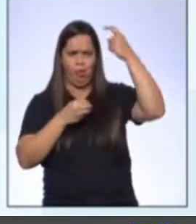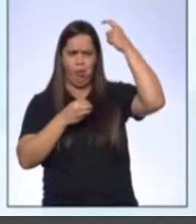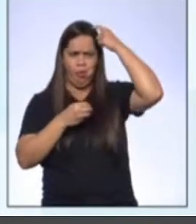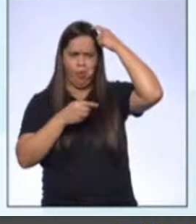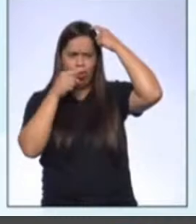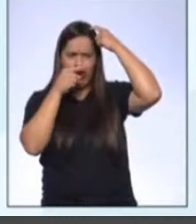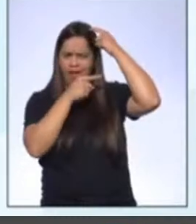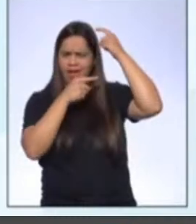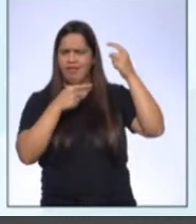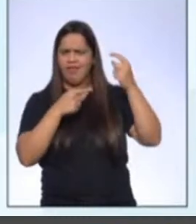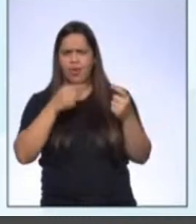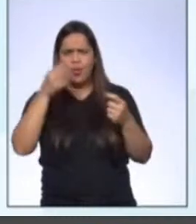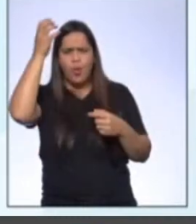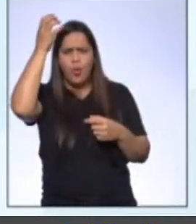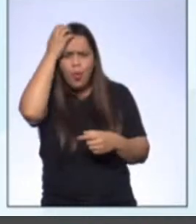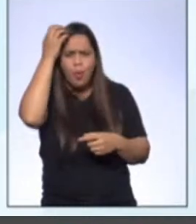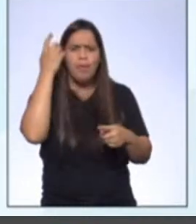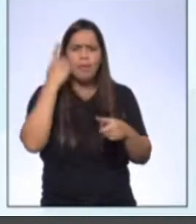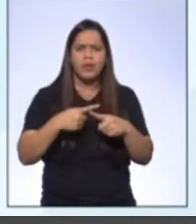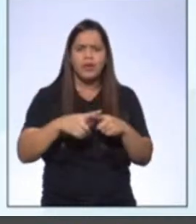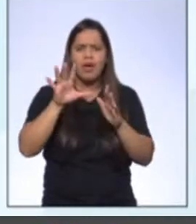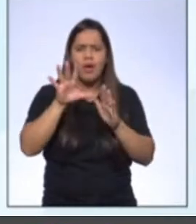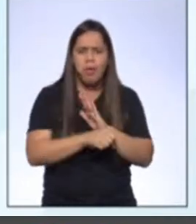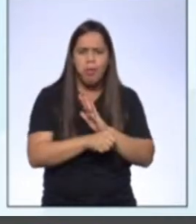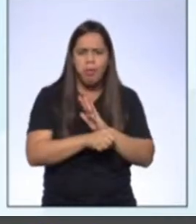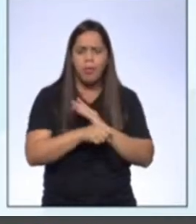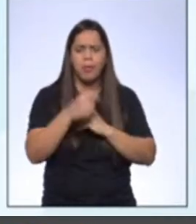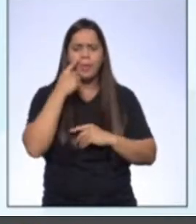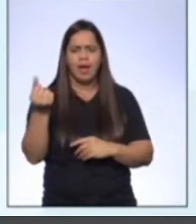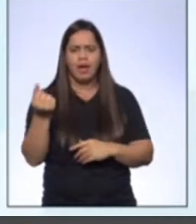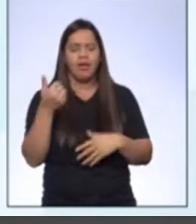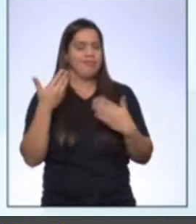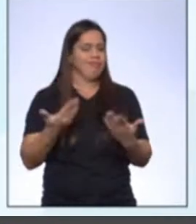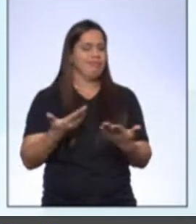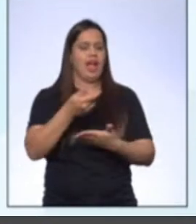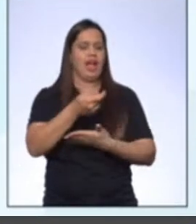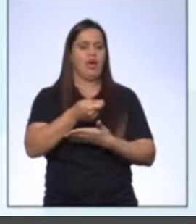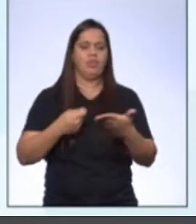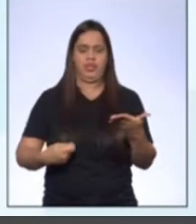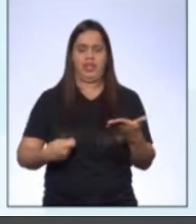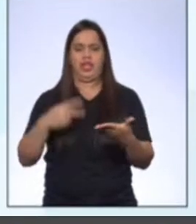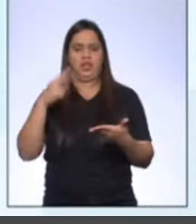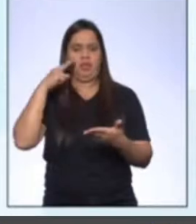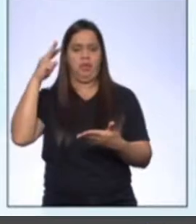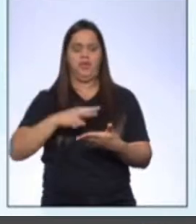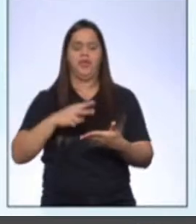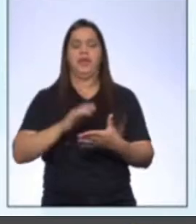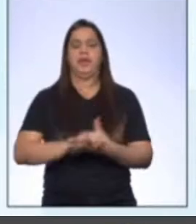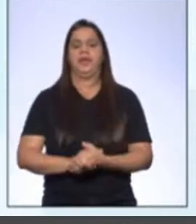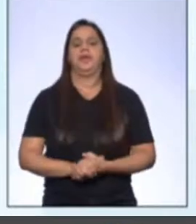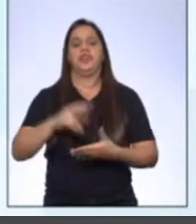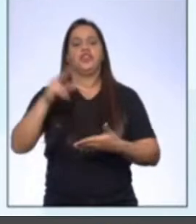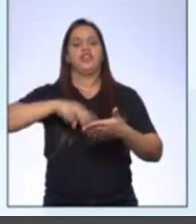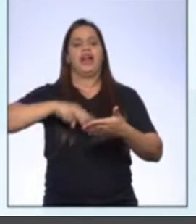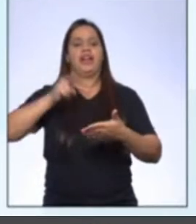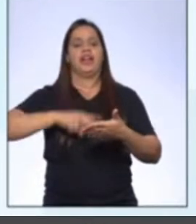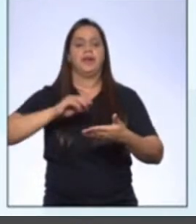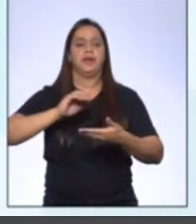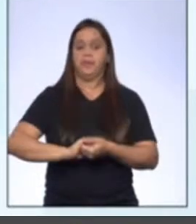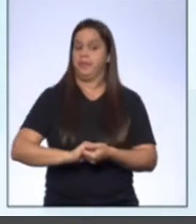BBC News, né? E nós vamos lê-lo também no próximo slide, tá